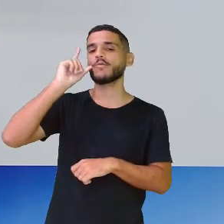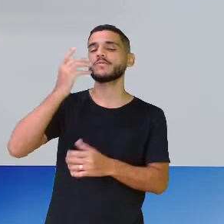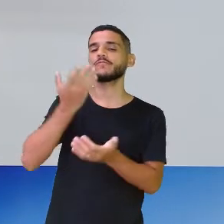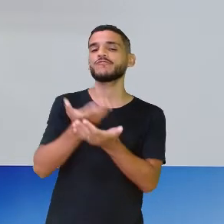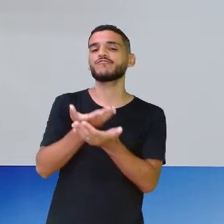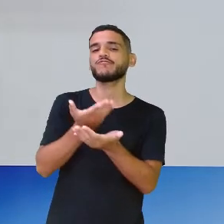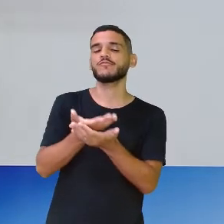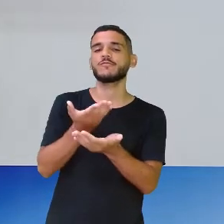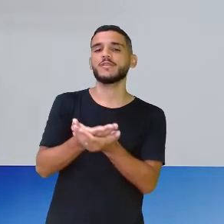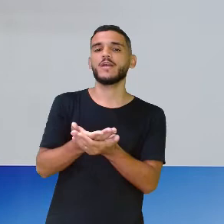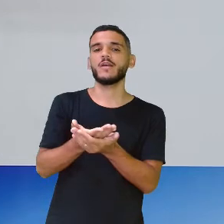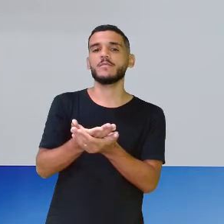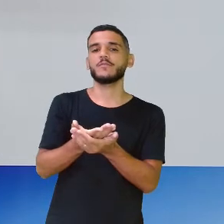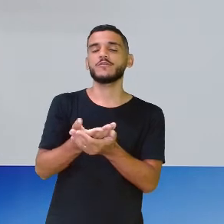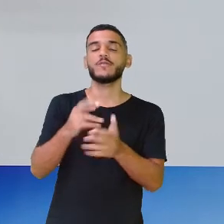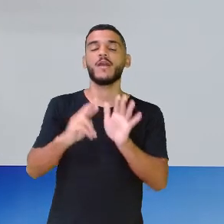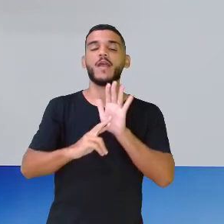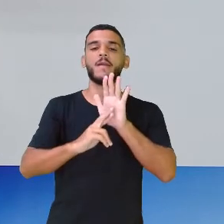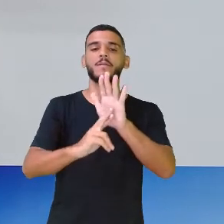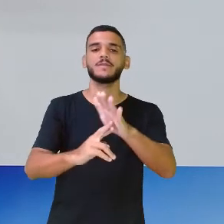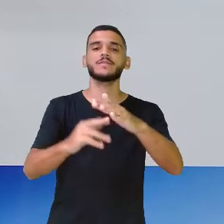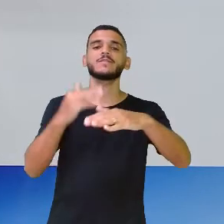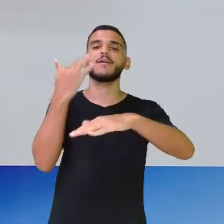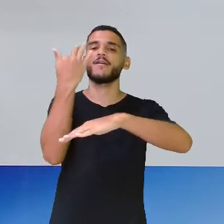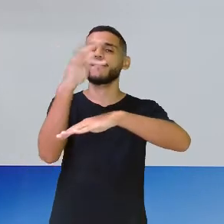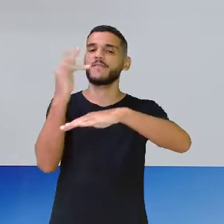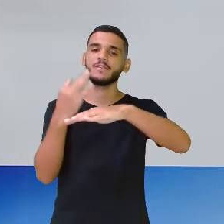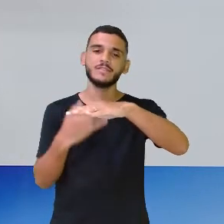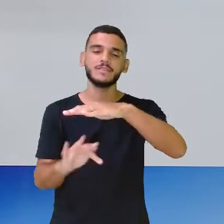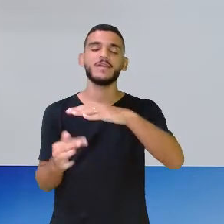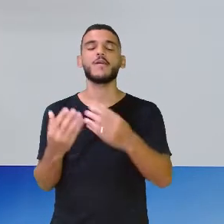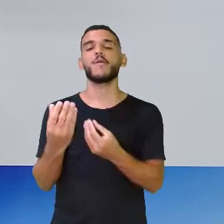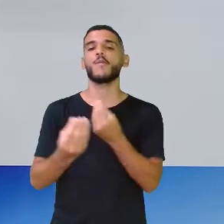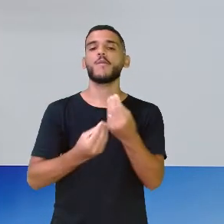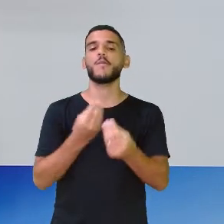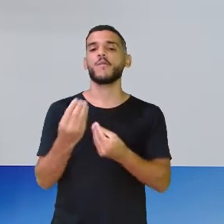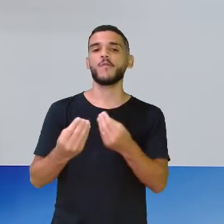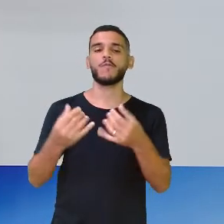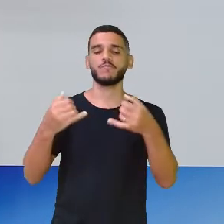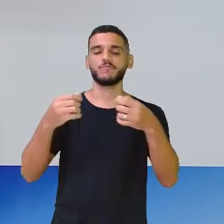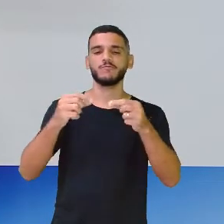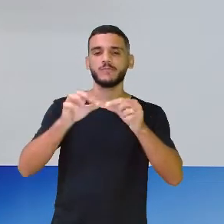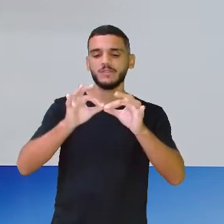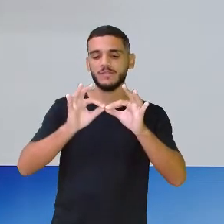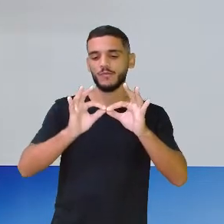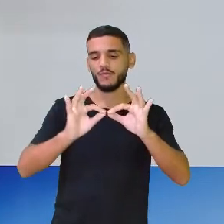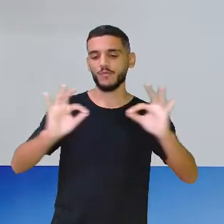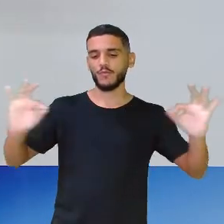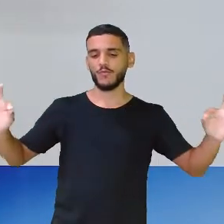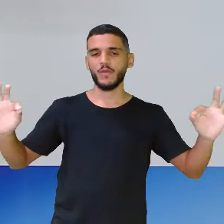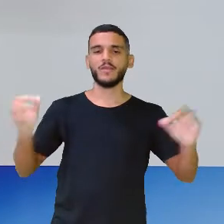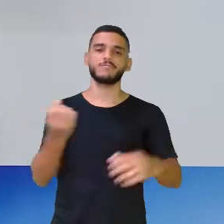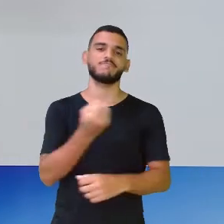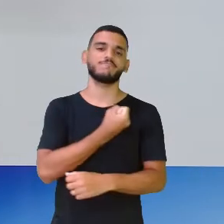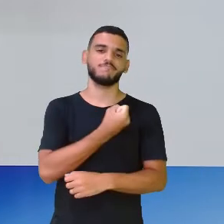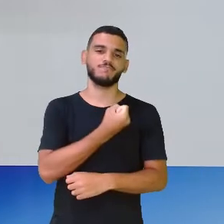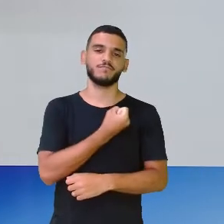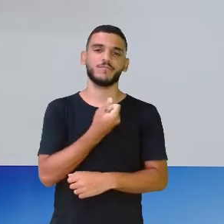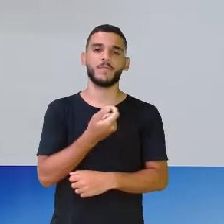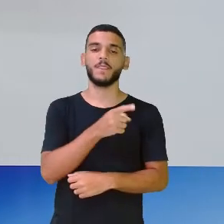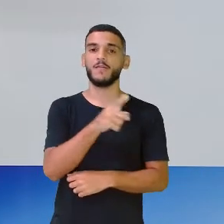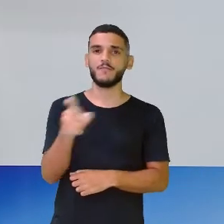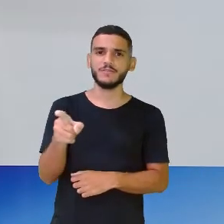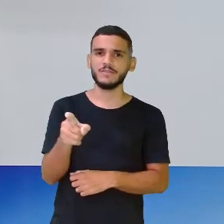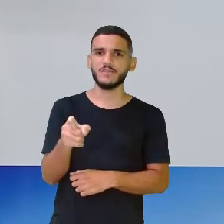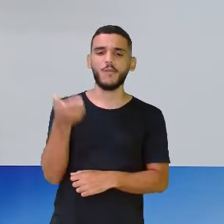a representação fracionária em retas numéricas, não foi? Pois bem, eu vi que vocês se saíram muito bem, então eu